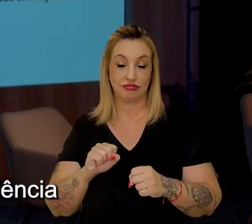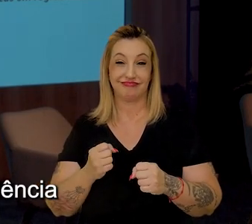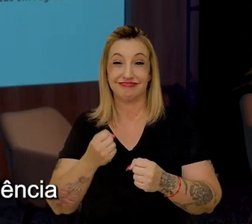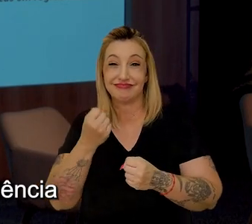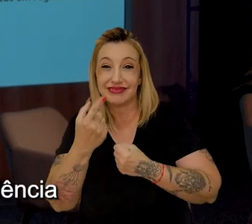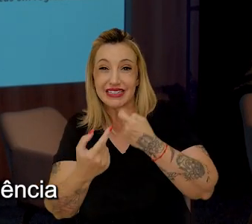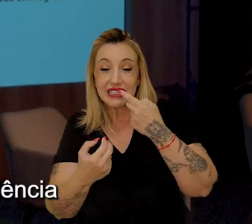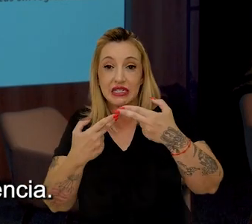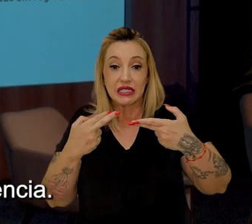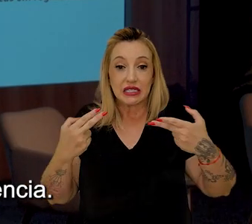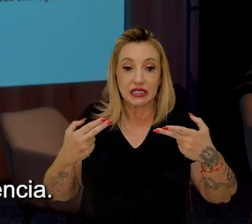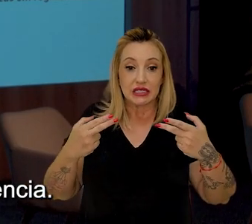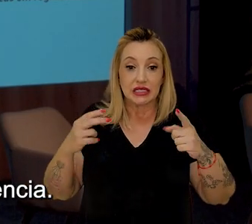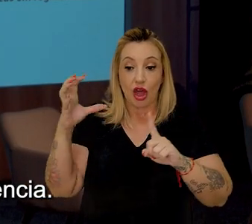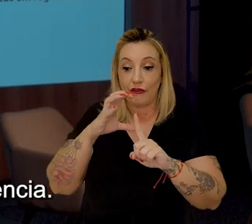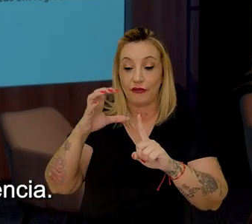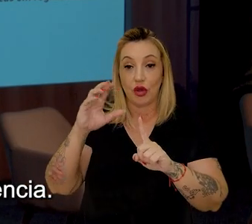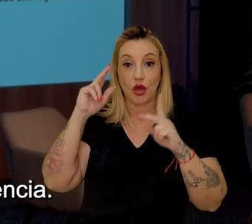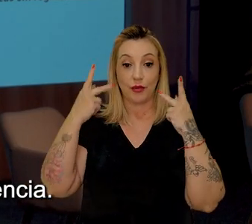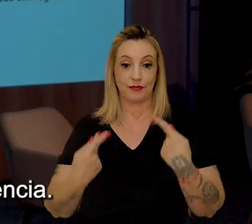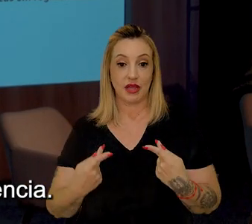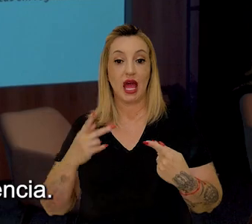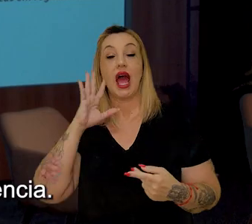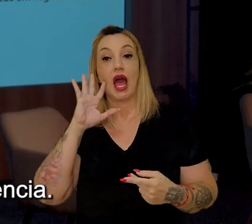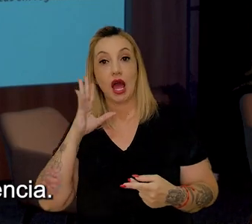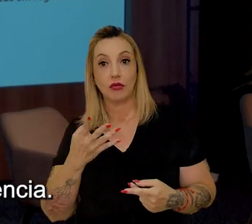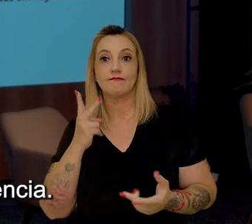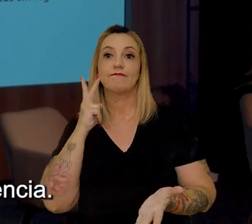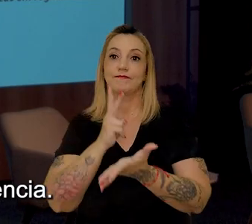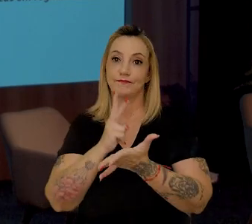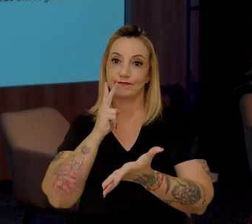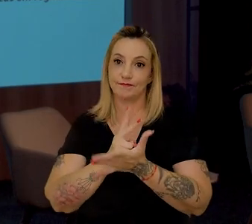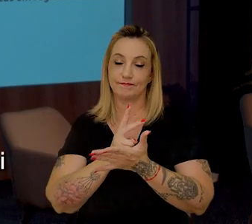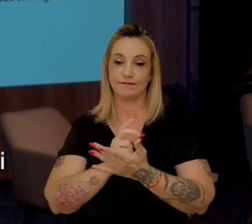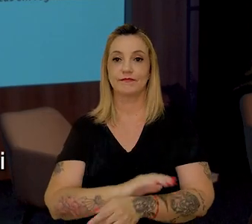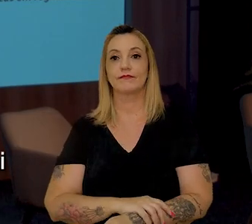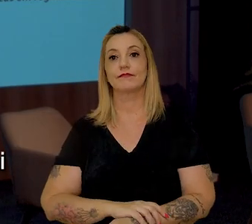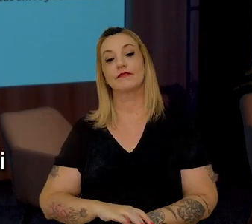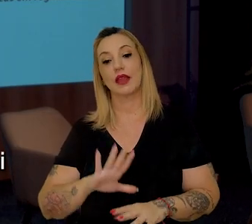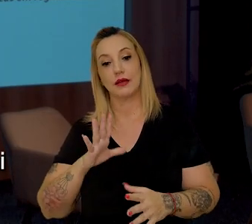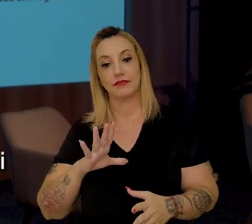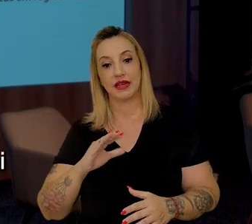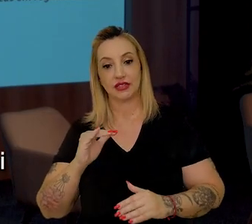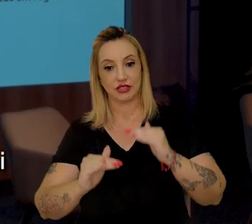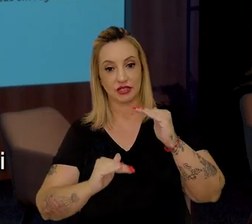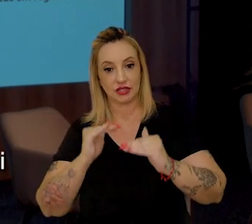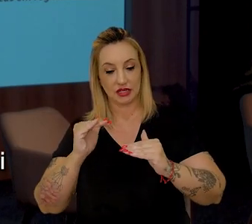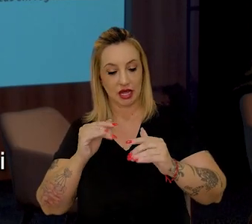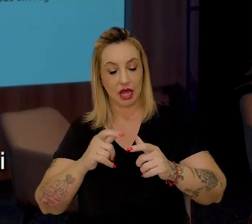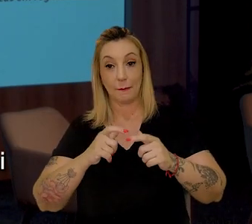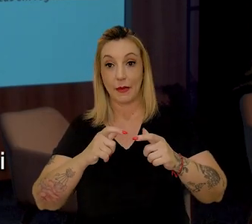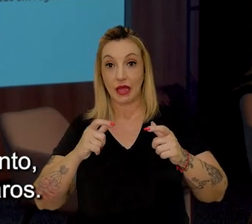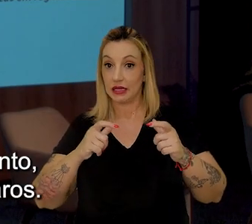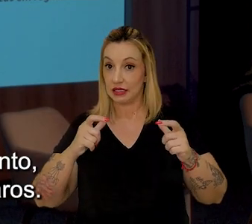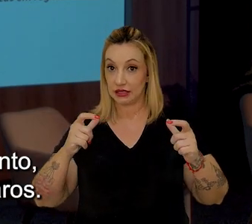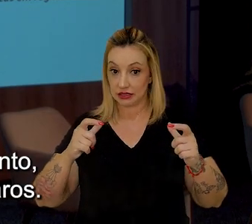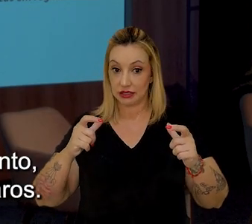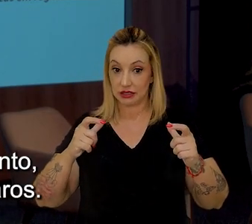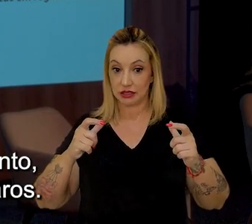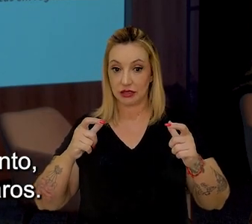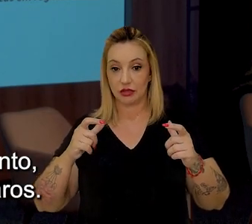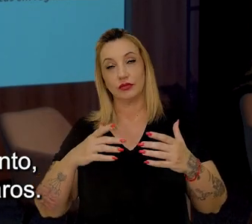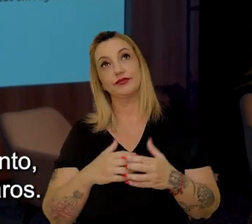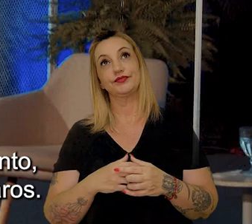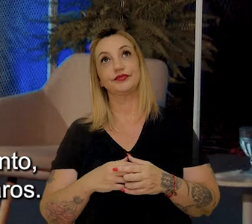mesmo sem a influência humana aconteceriam com esse tipo de frequência mas a medida em que a gente vai aumentando não é Ou seja